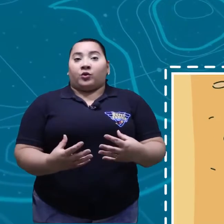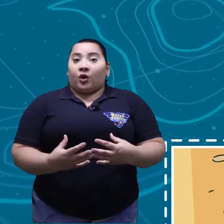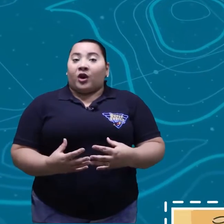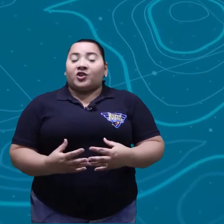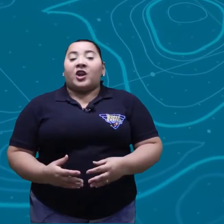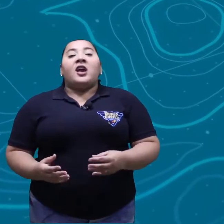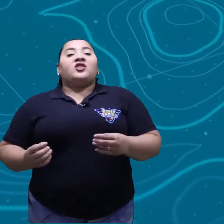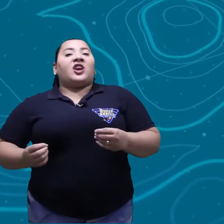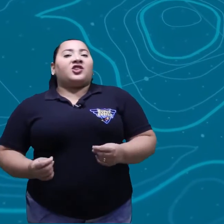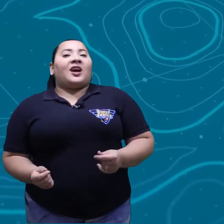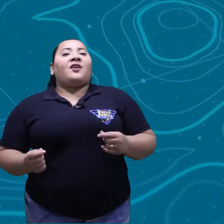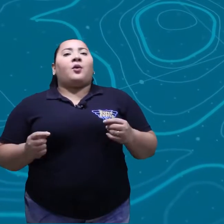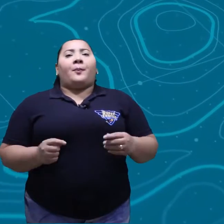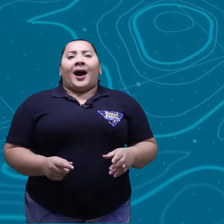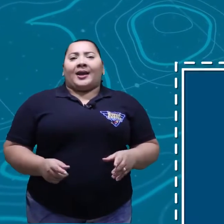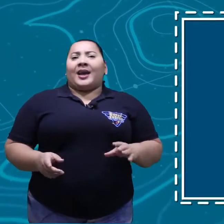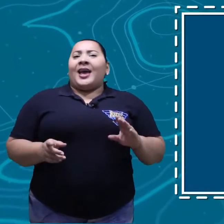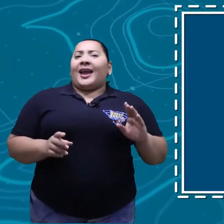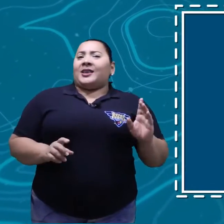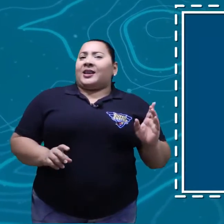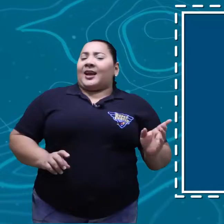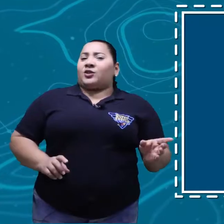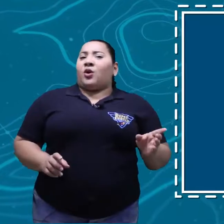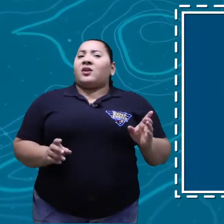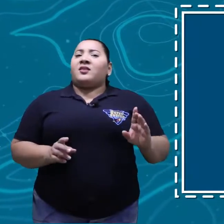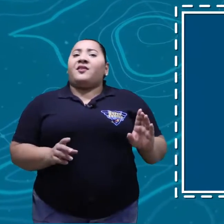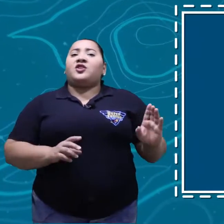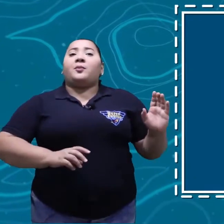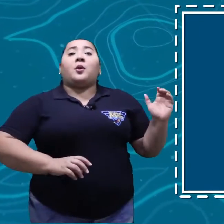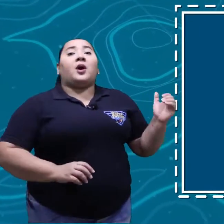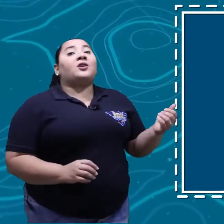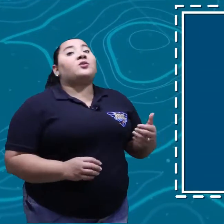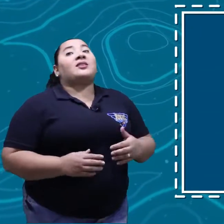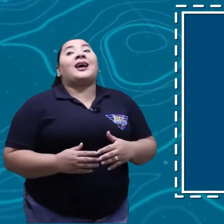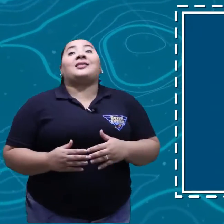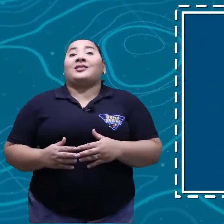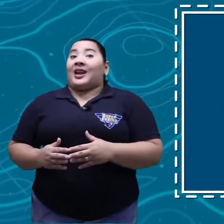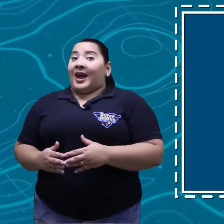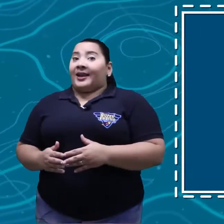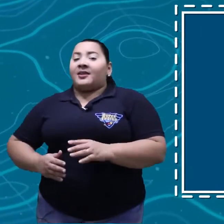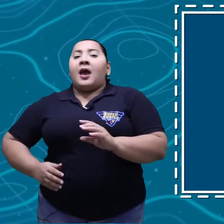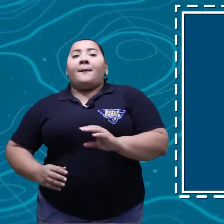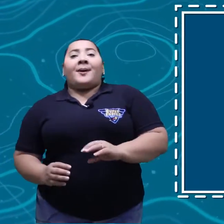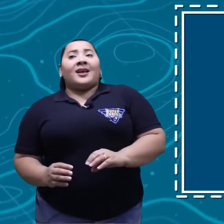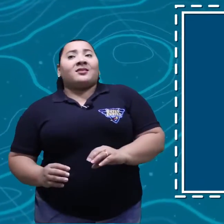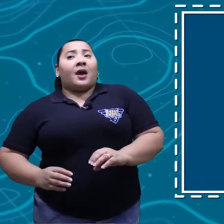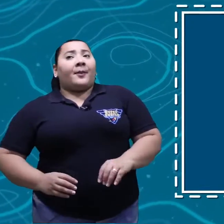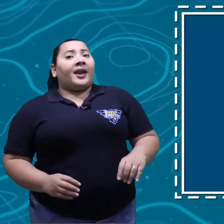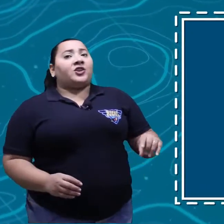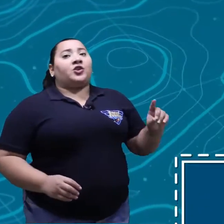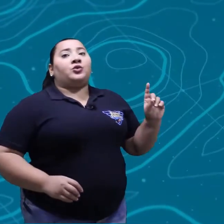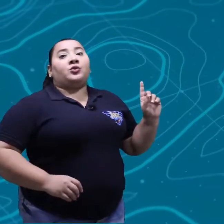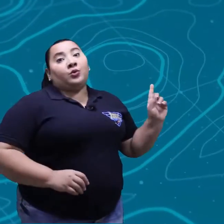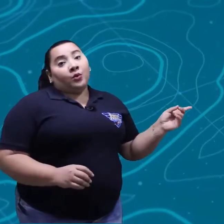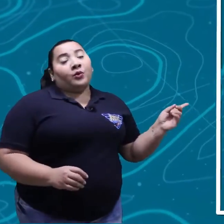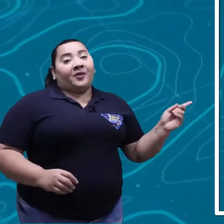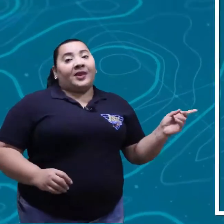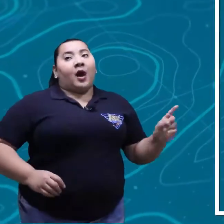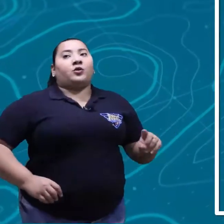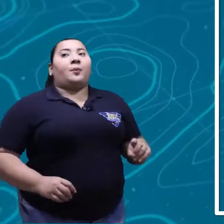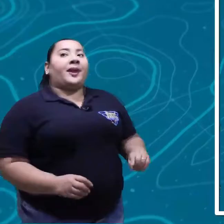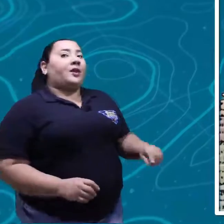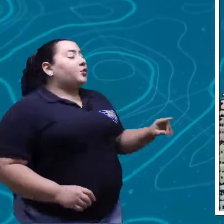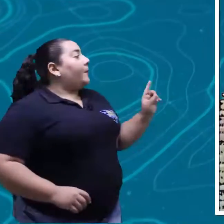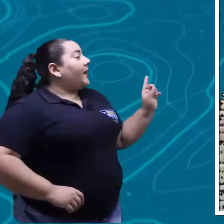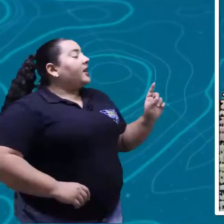região norte já estava ocupada entre 142.000 anos atrás basicamente do